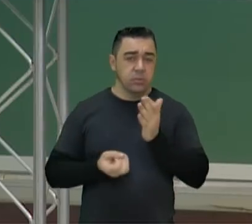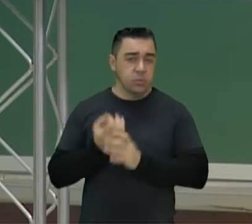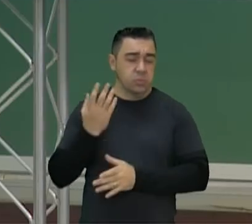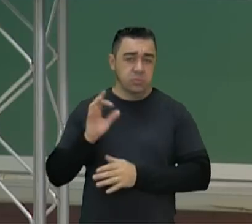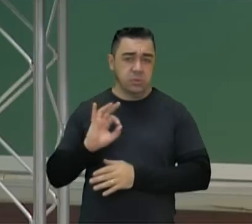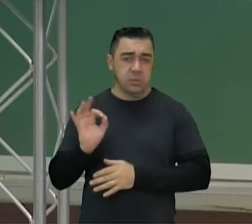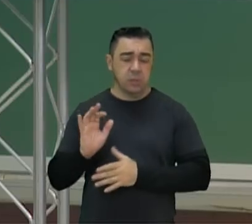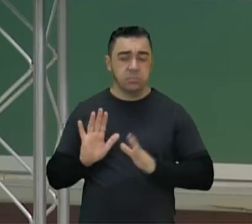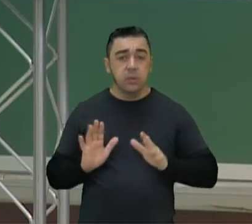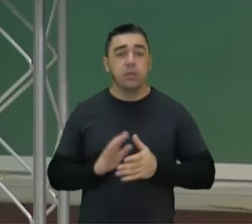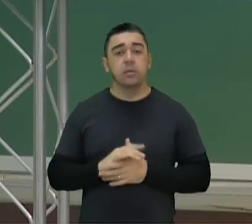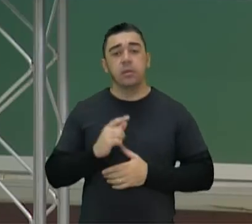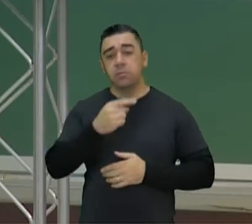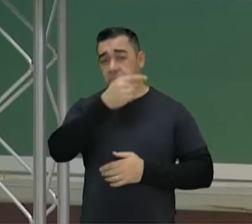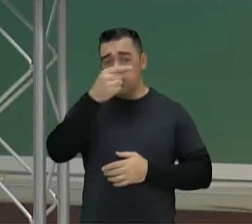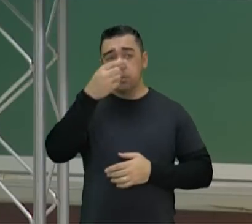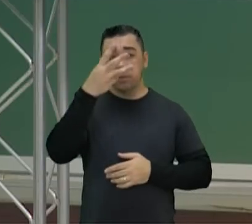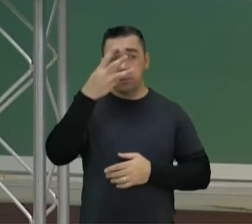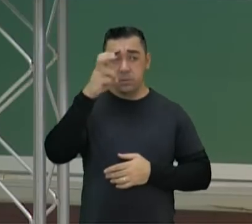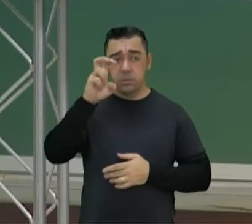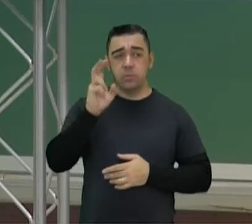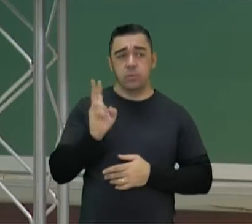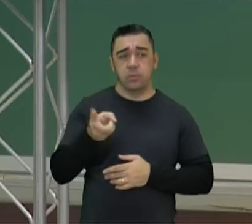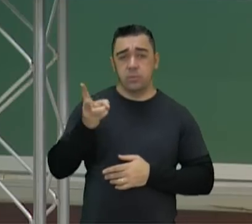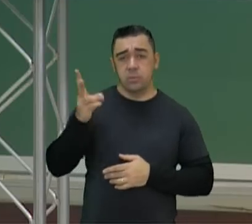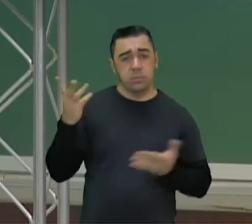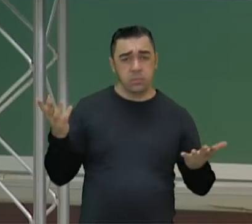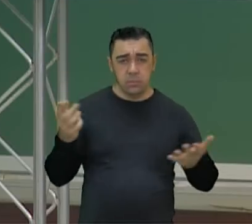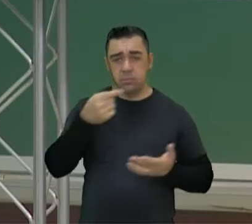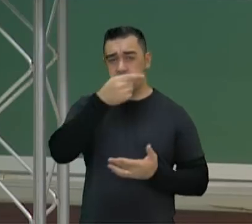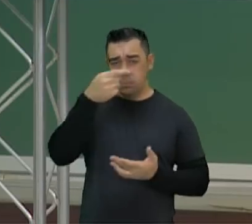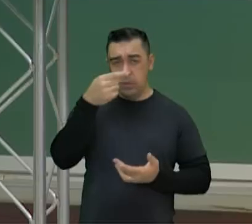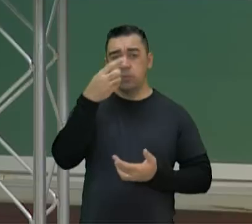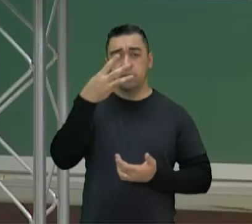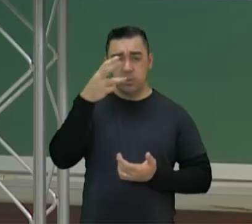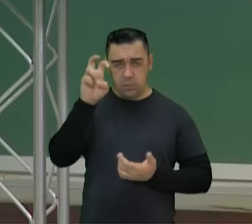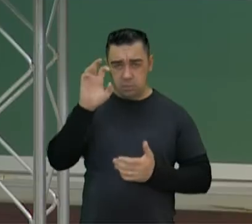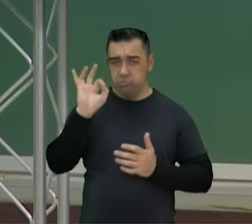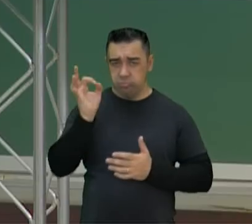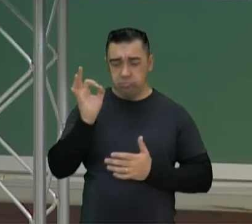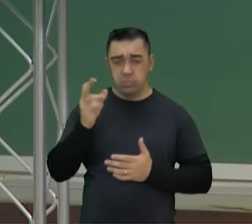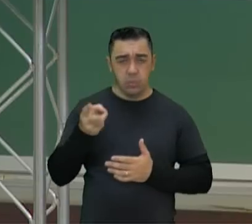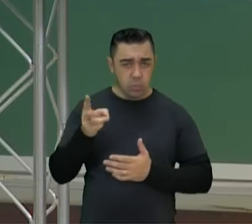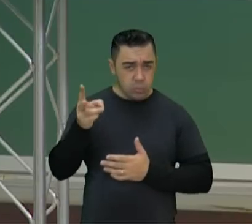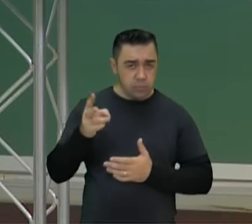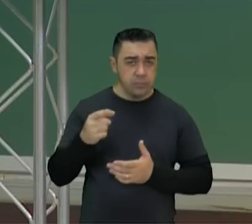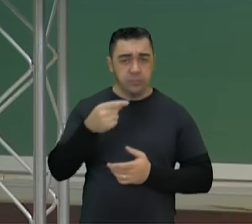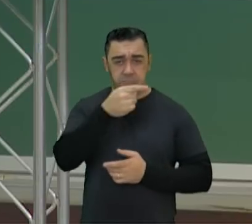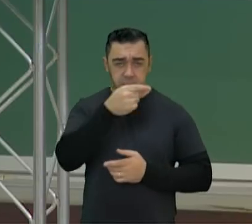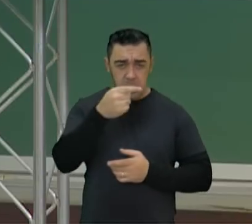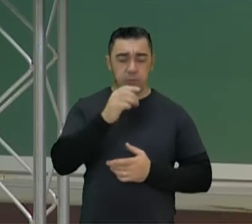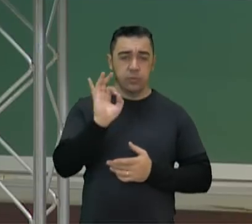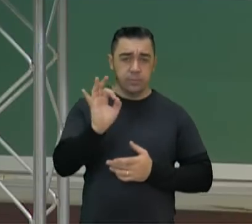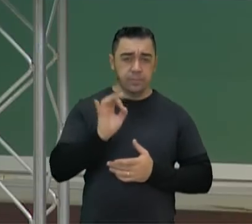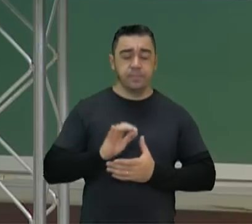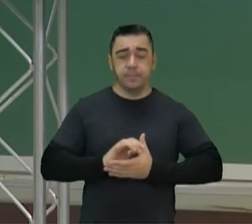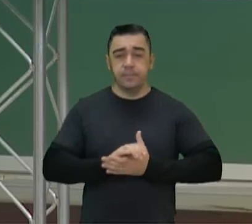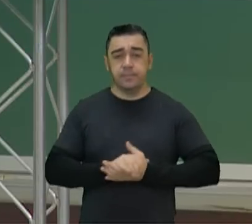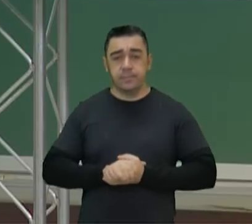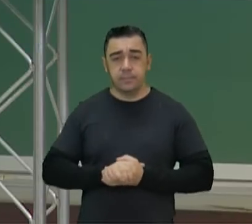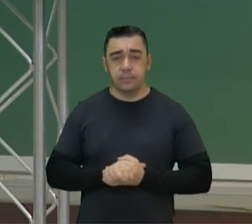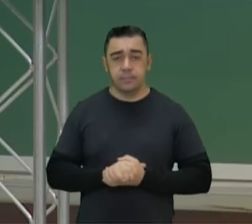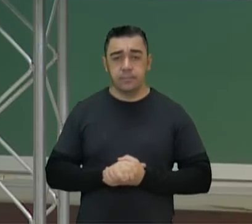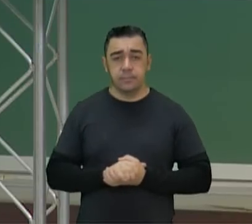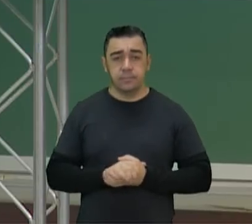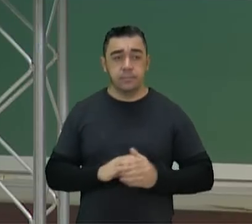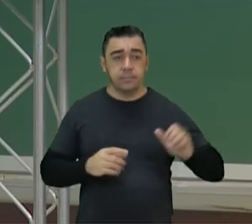numérica. Menos 35 mais zero, mantém-se o sinal negativo e fica o valor do